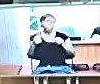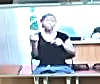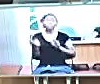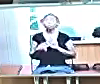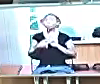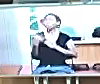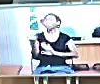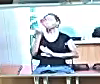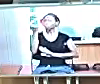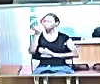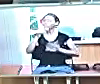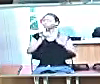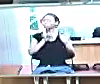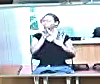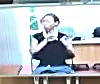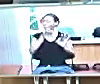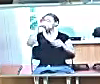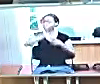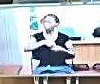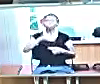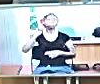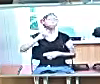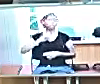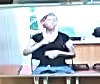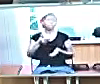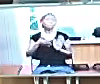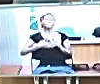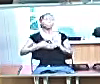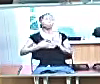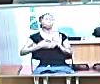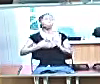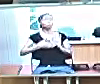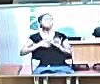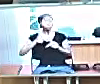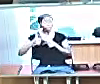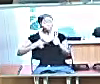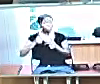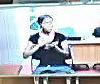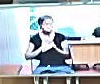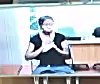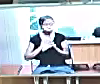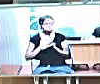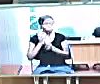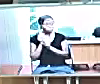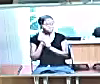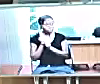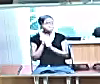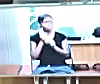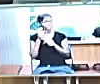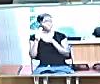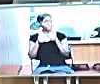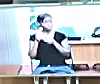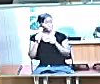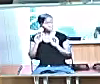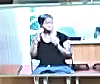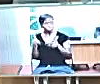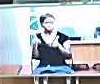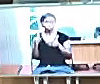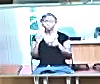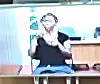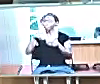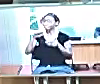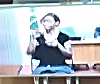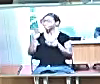projeto no estado de minas gerais e propor uma ação orçamentária específico para tratar desses serviços da uefa que hoje não existe